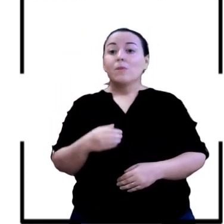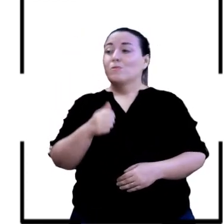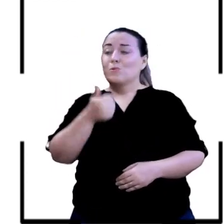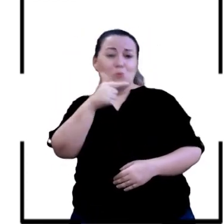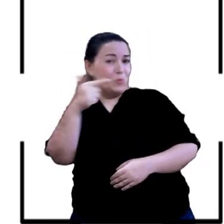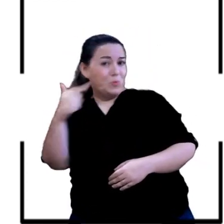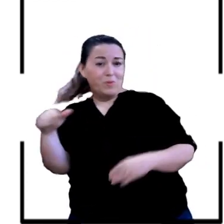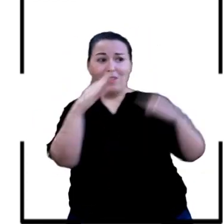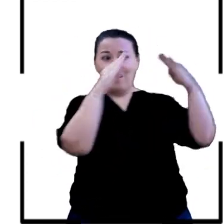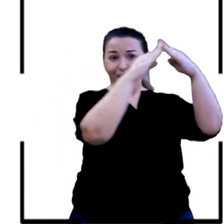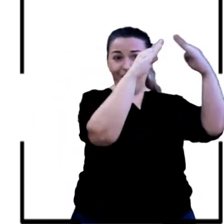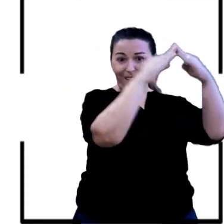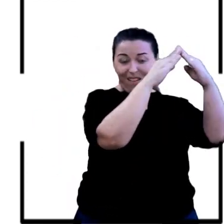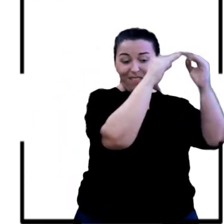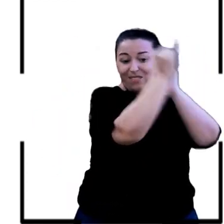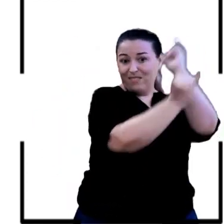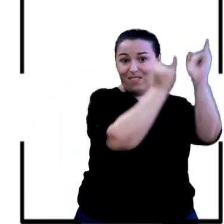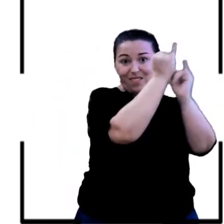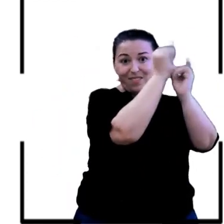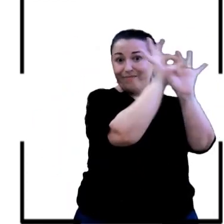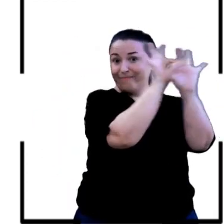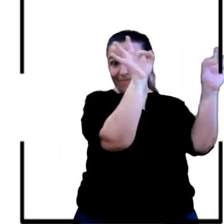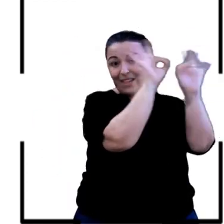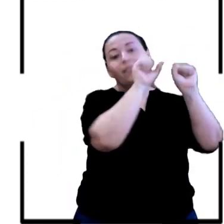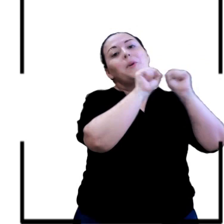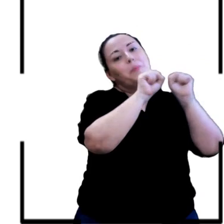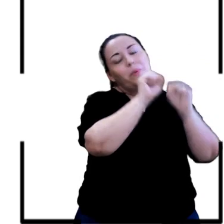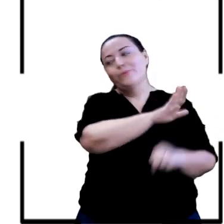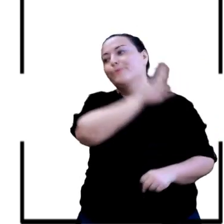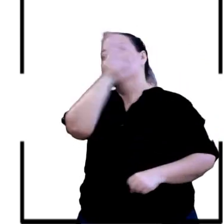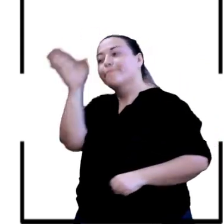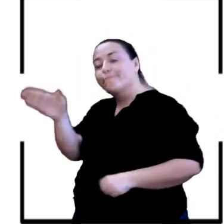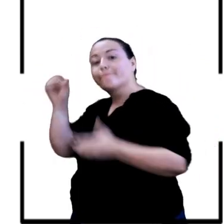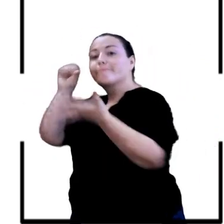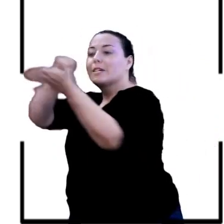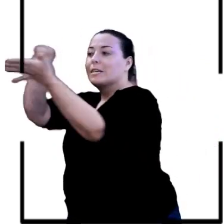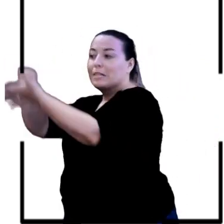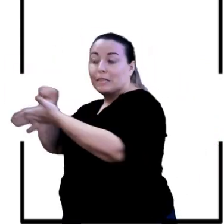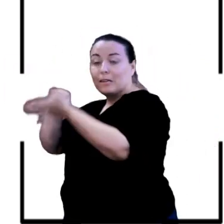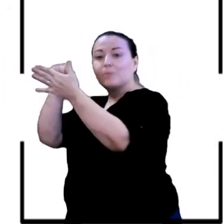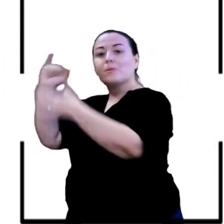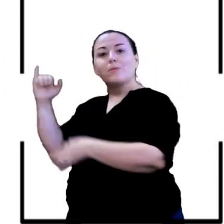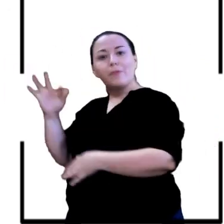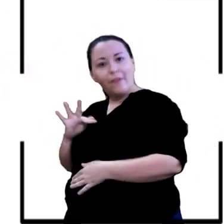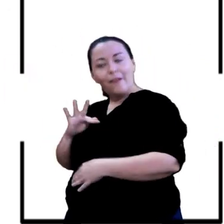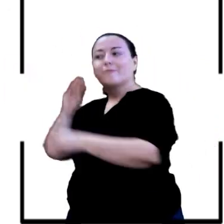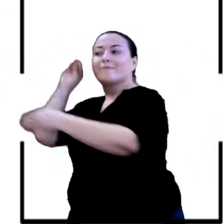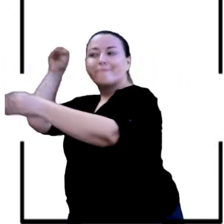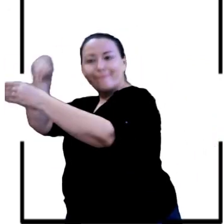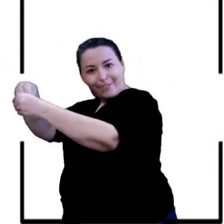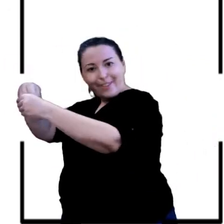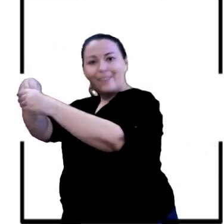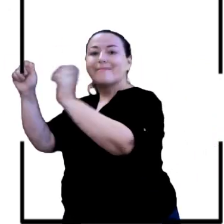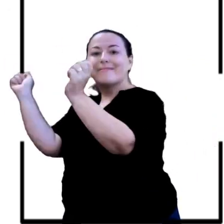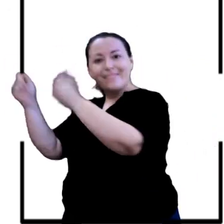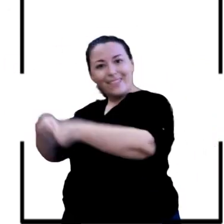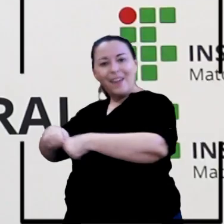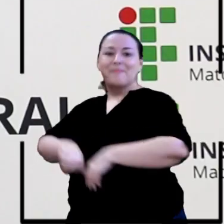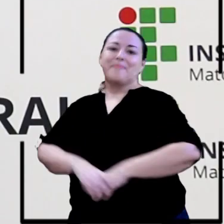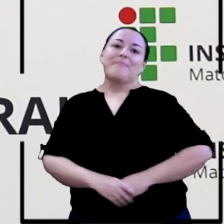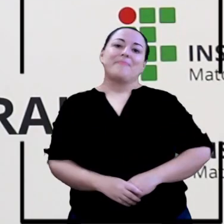à internet em casa, serão disponibilizados terminais de votação presencial nos campus do IFMT e polos de educação à